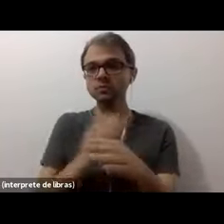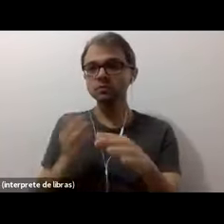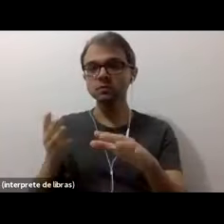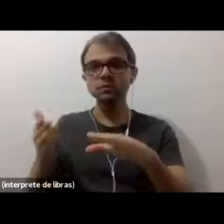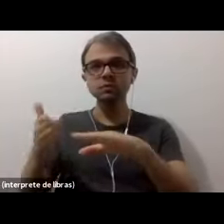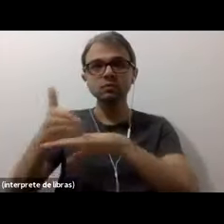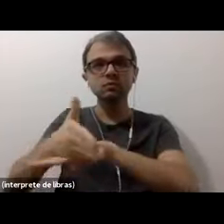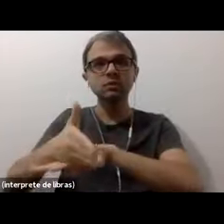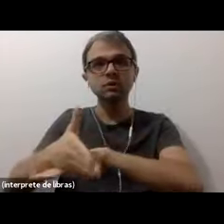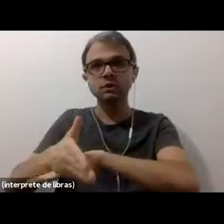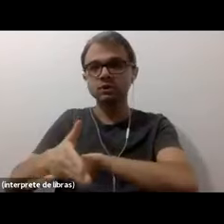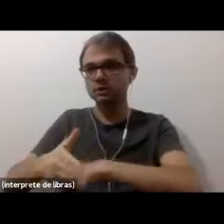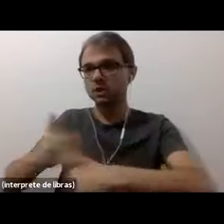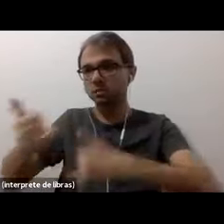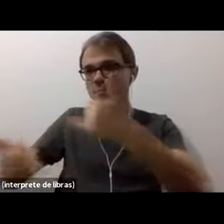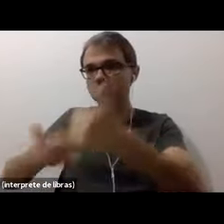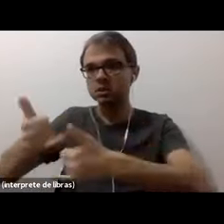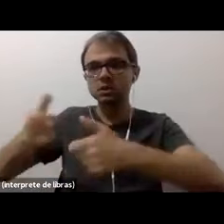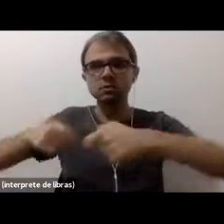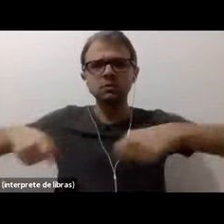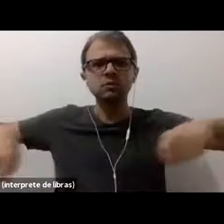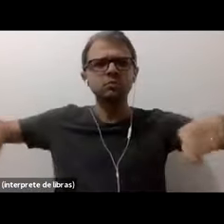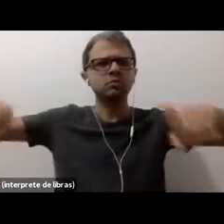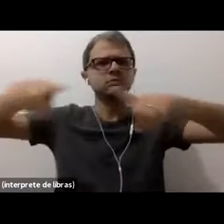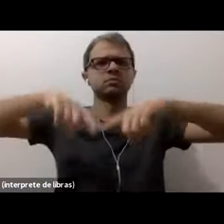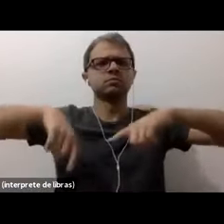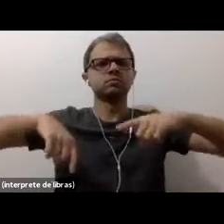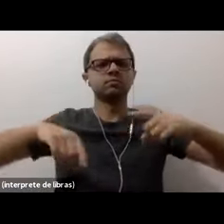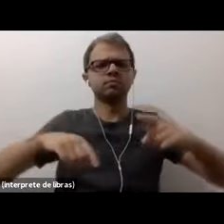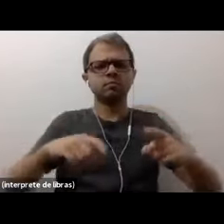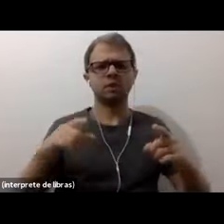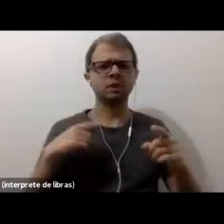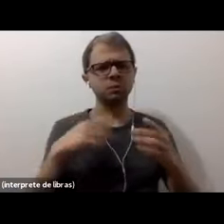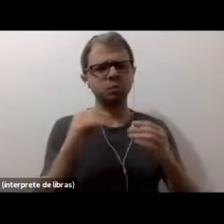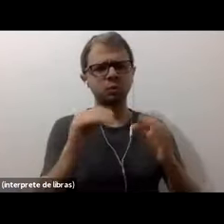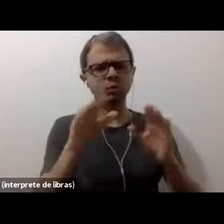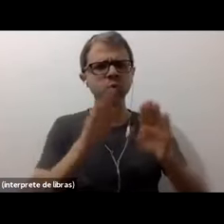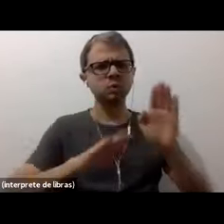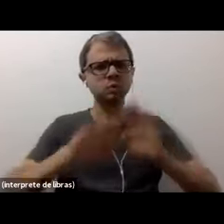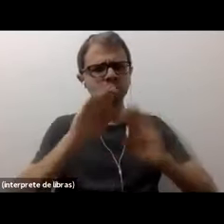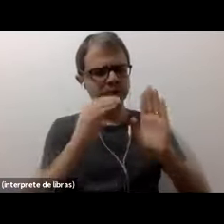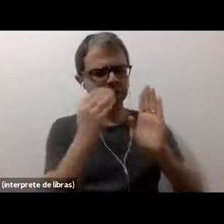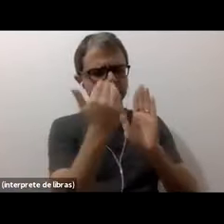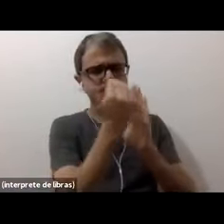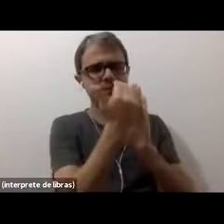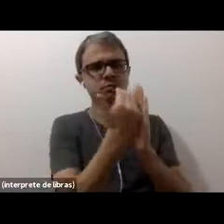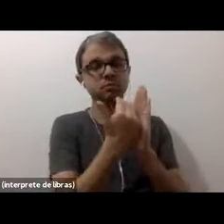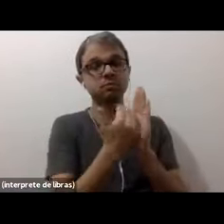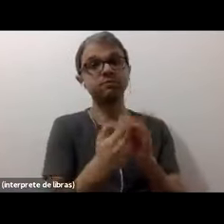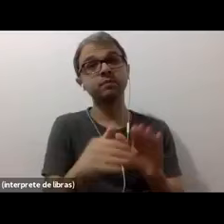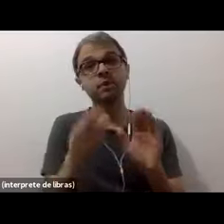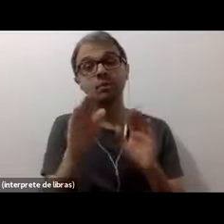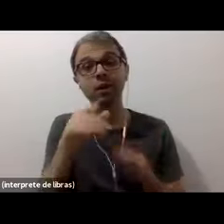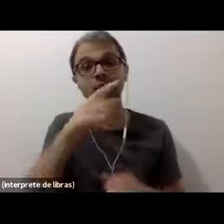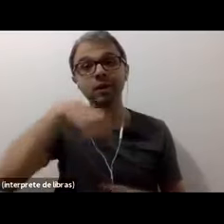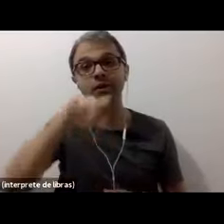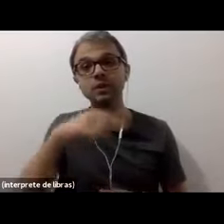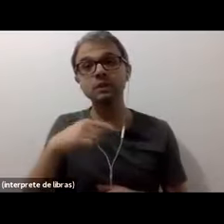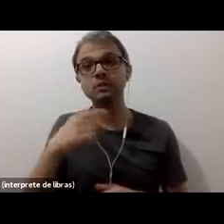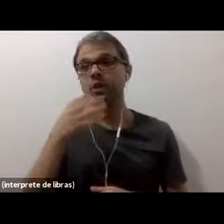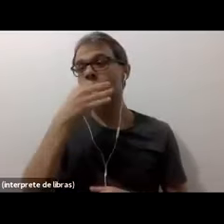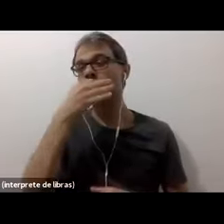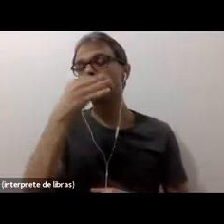aula. Ele é minucioso, ele é cuidadoso e ele é minucioso. Mas o que a gente questiona é como a